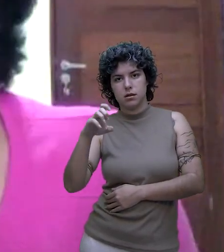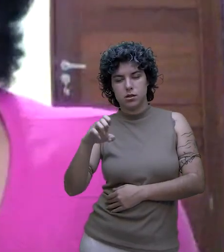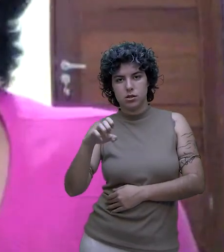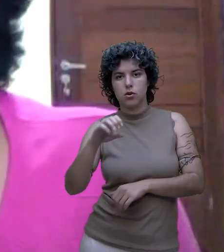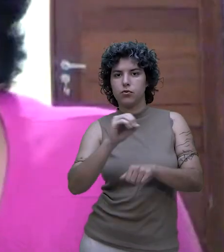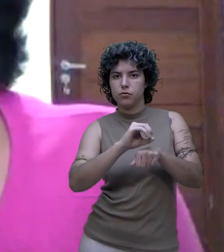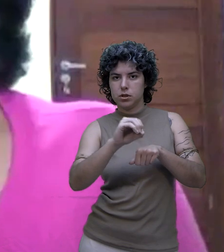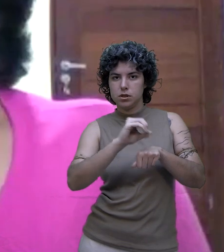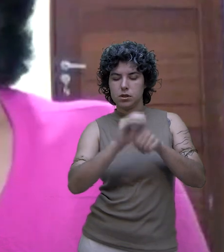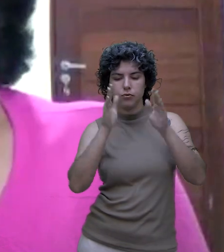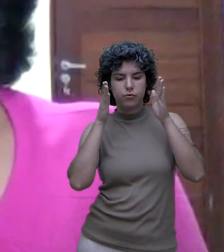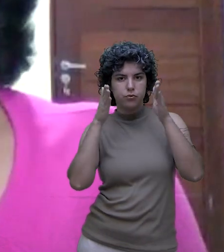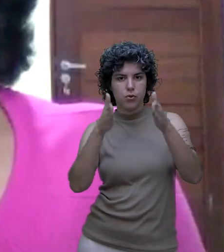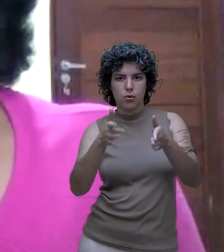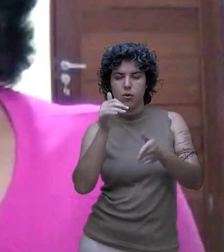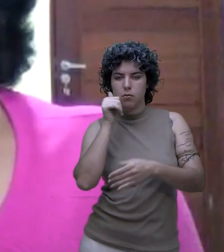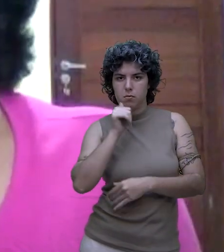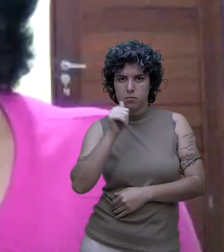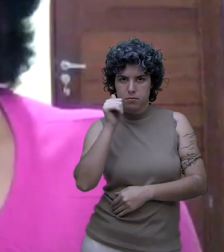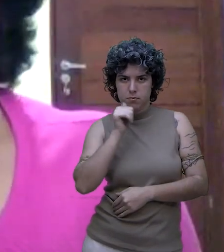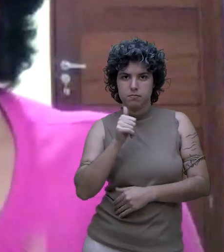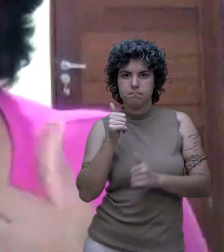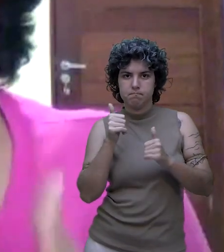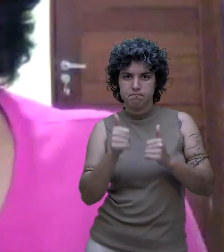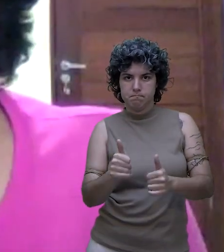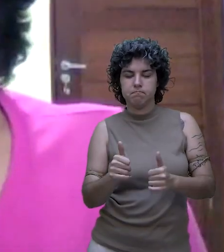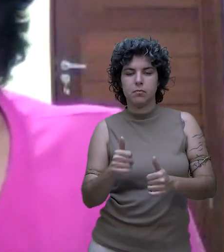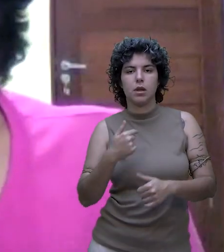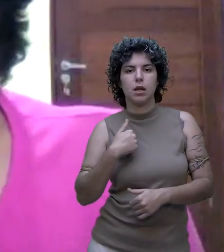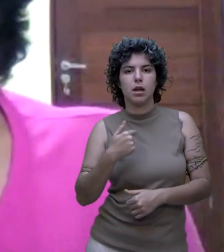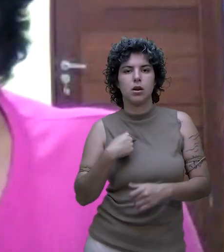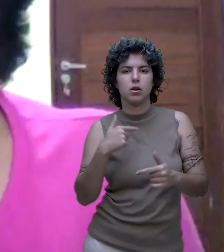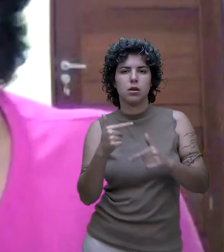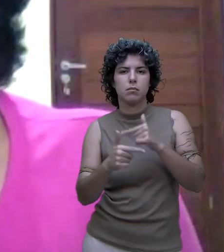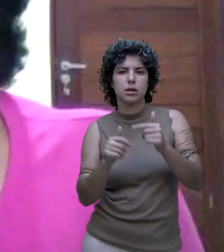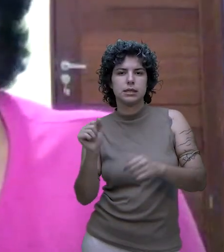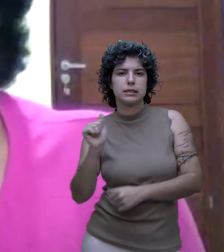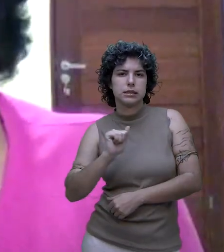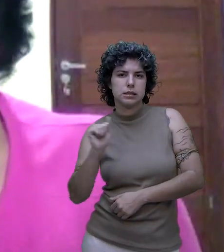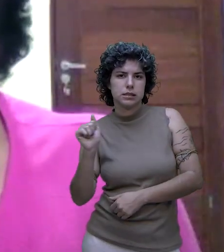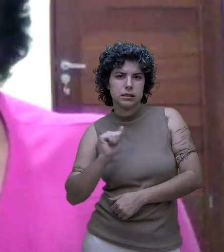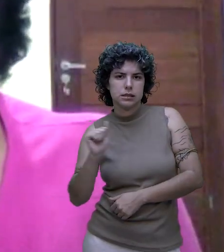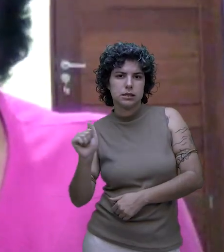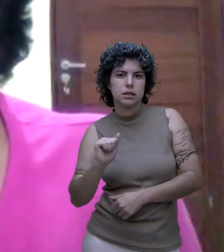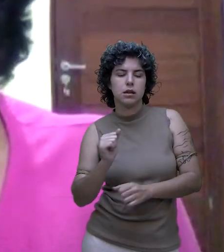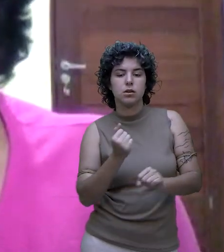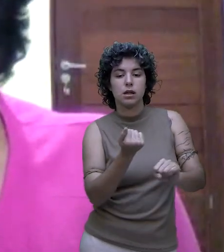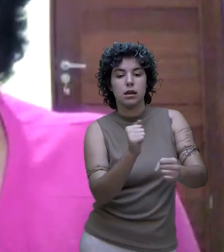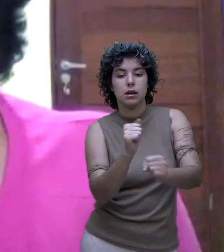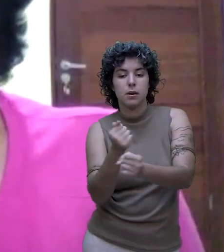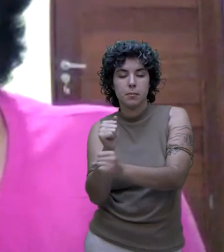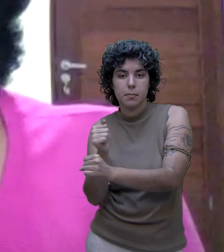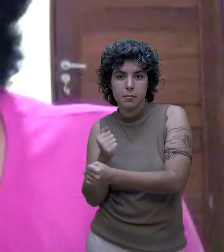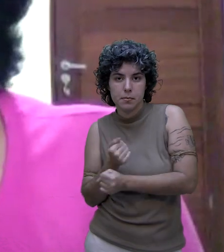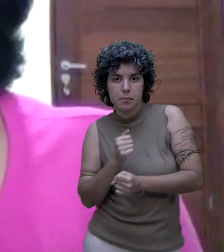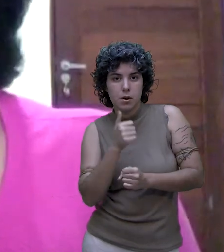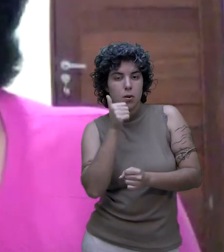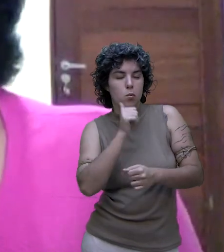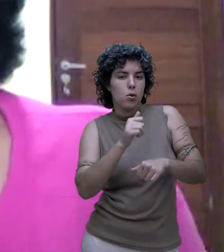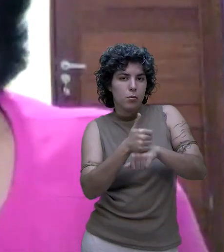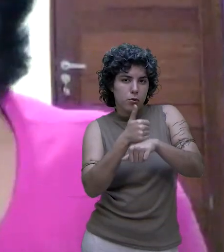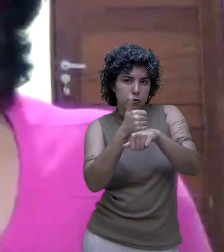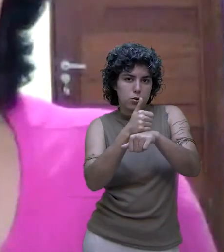eu estou trabalhando na Associação das Empregadas Domésticas de Campina Grande, e